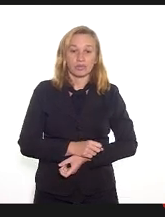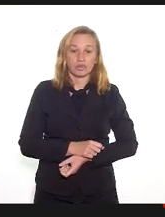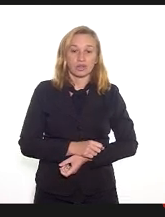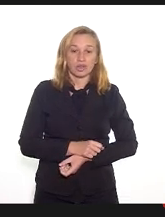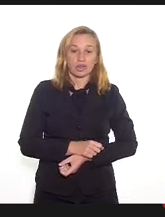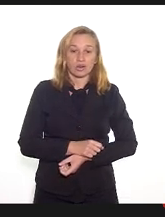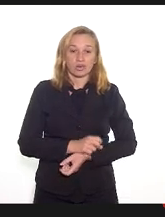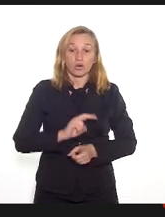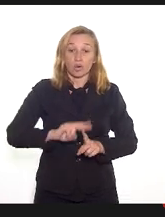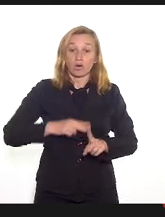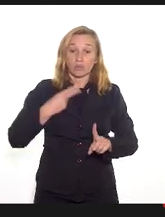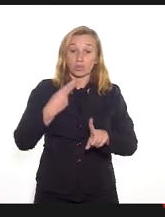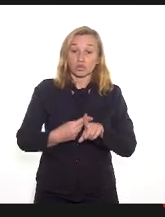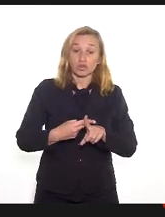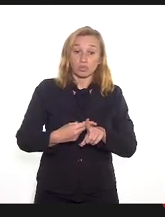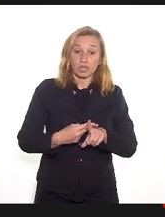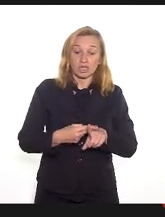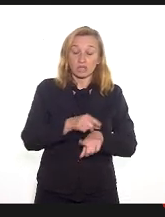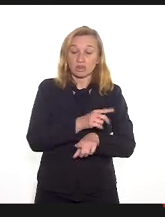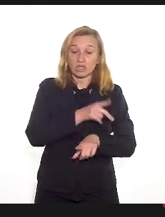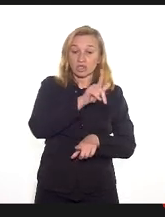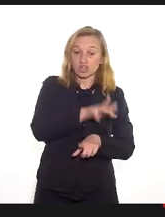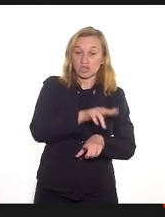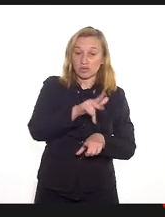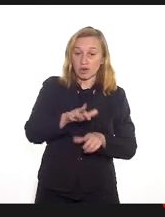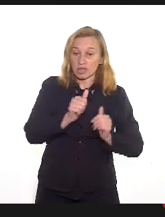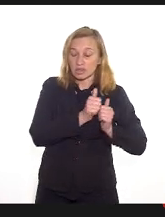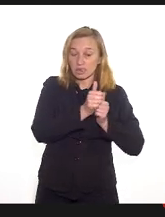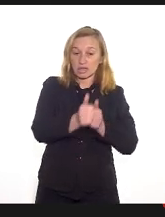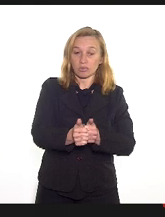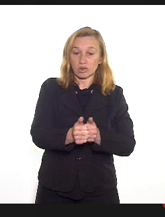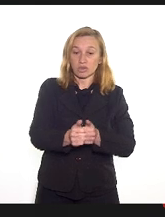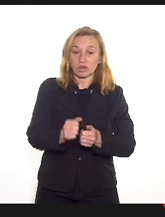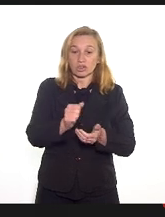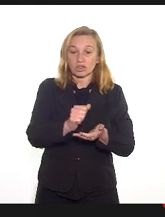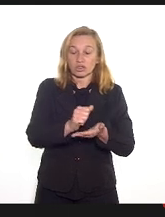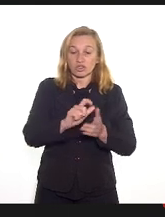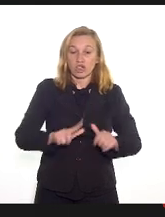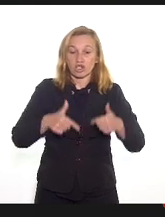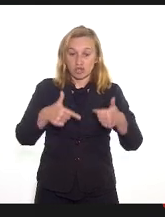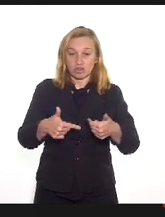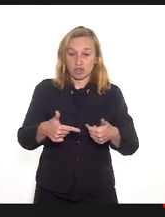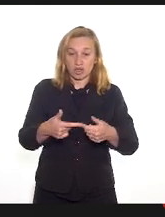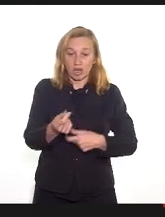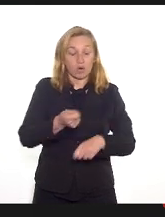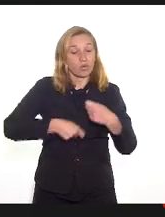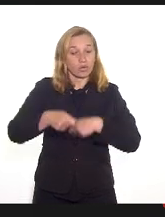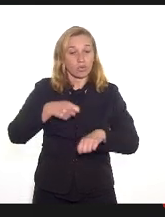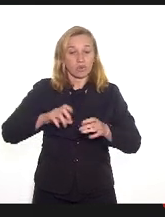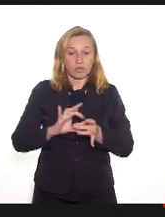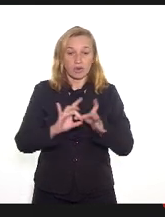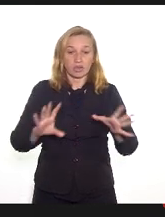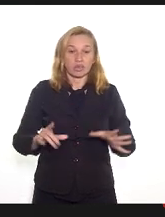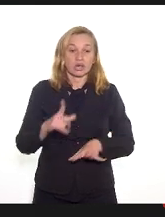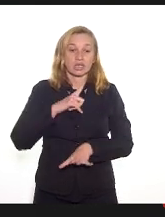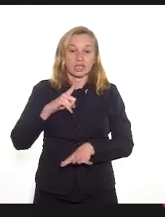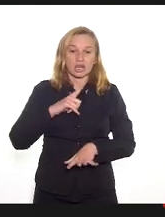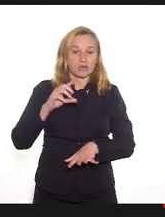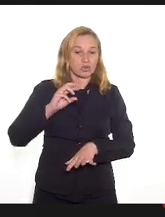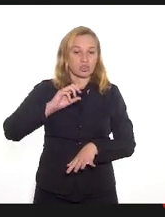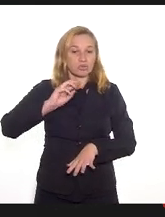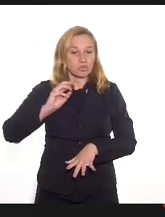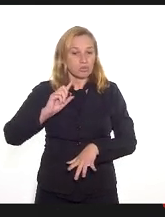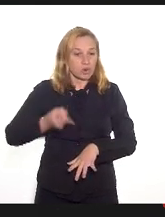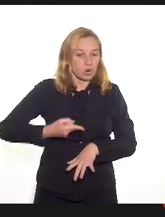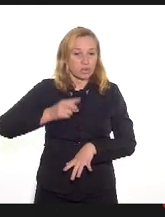efeito multiplicador que esses diversos segmentos de atividades econômicas permitem, nós teremos aí milhões e